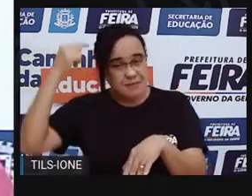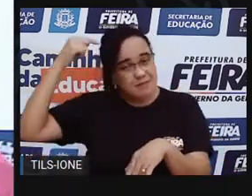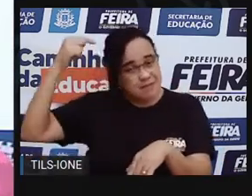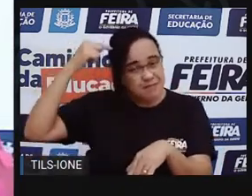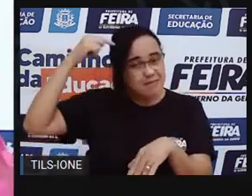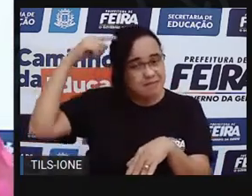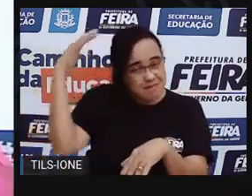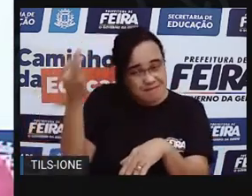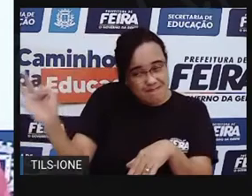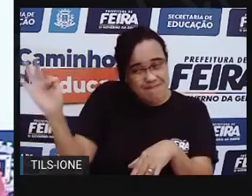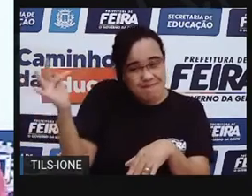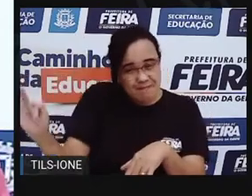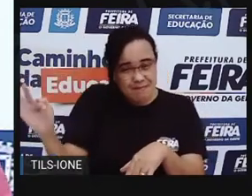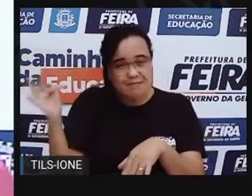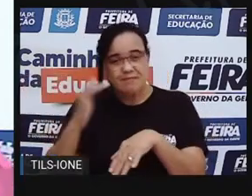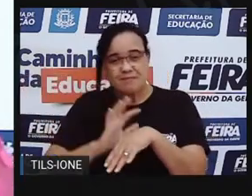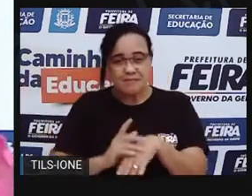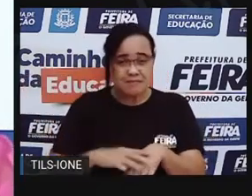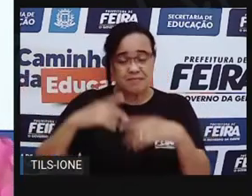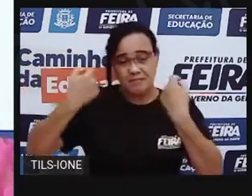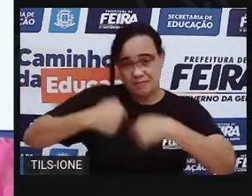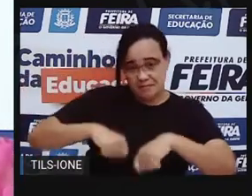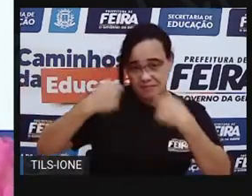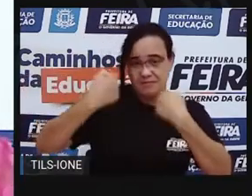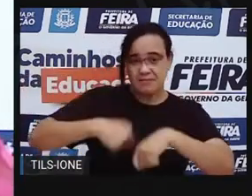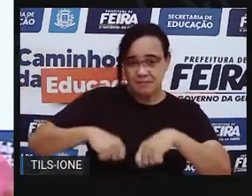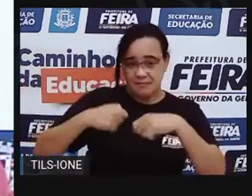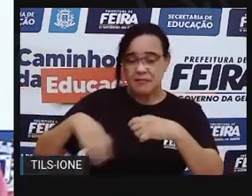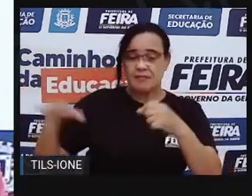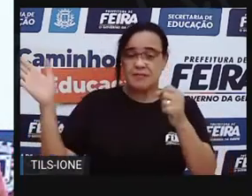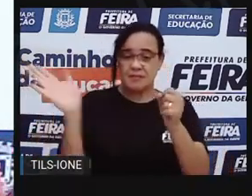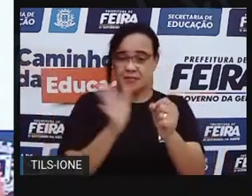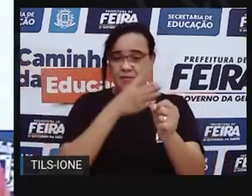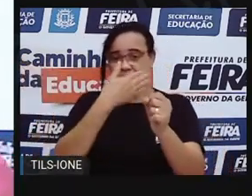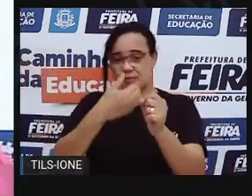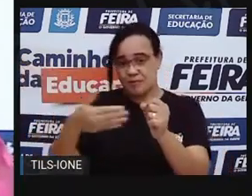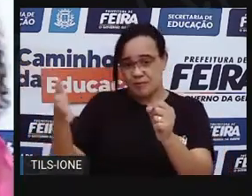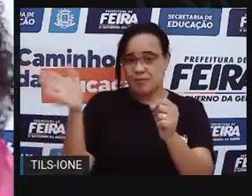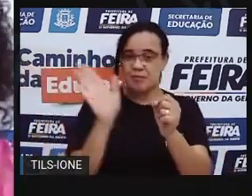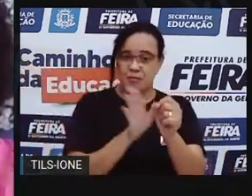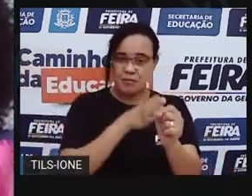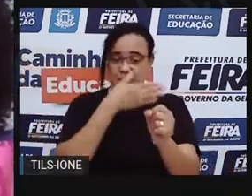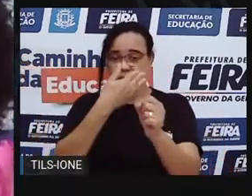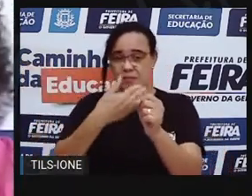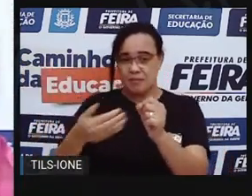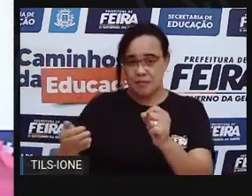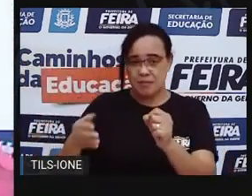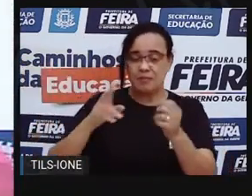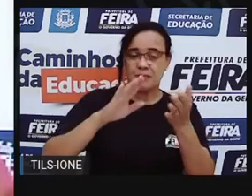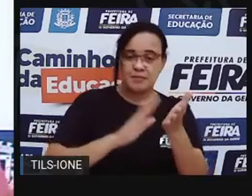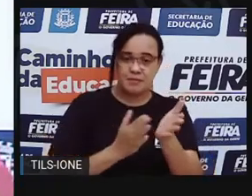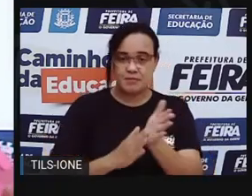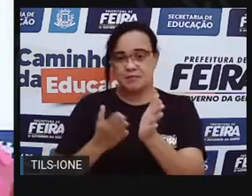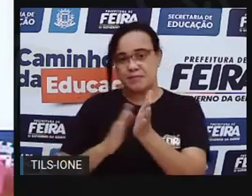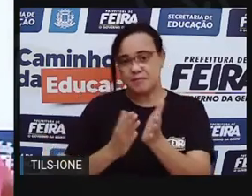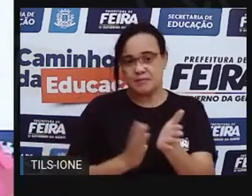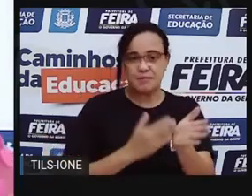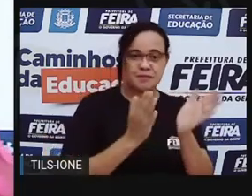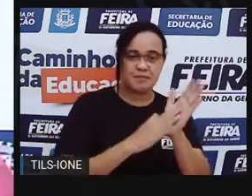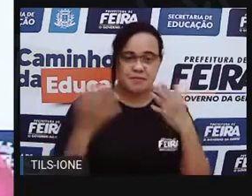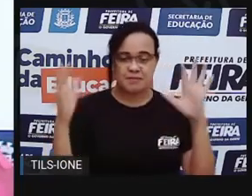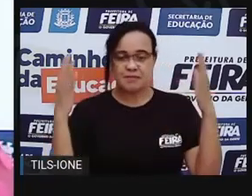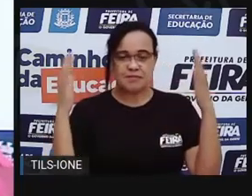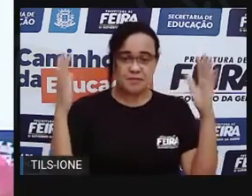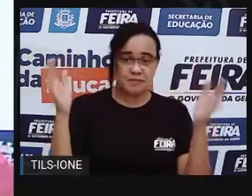cabeça quebrada. Samba Lelê precisava, era de amor a tomada. Samba,